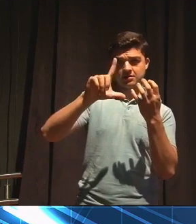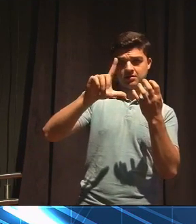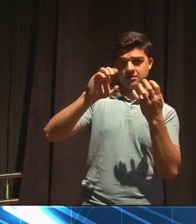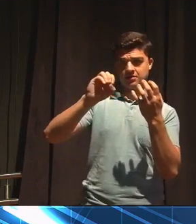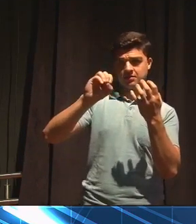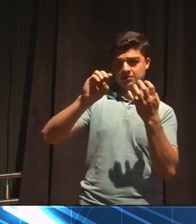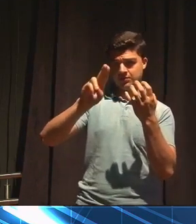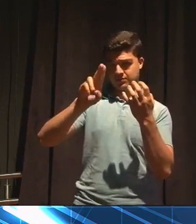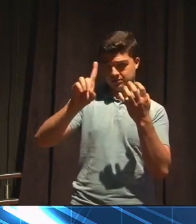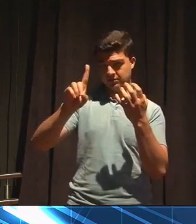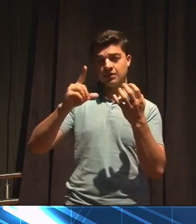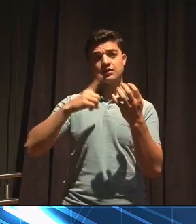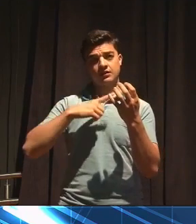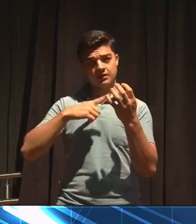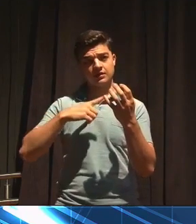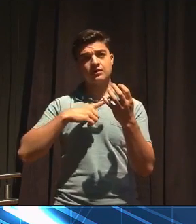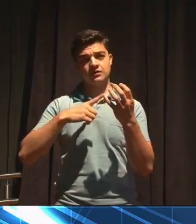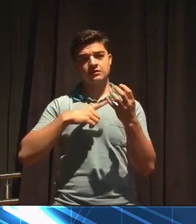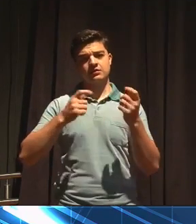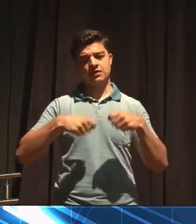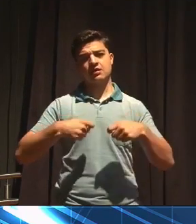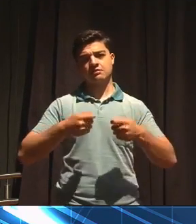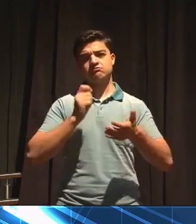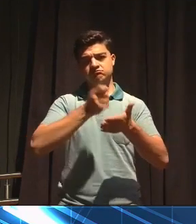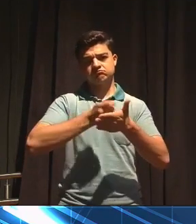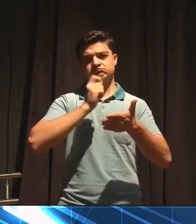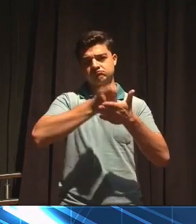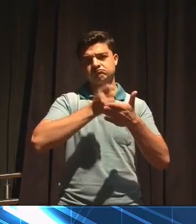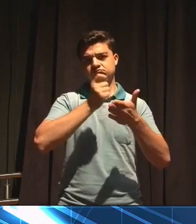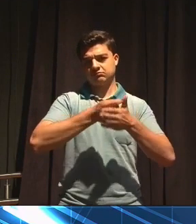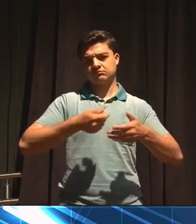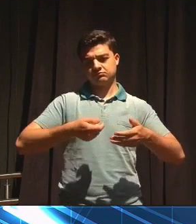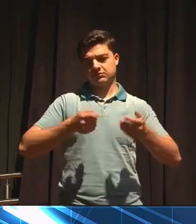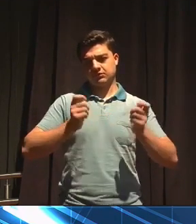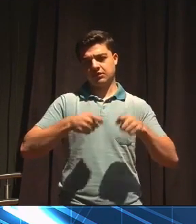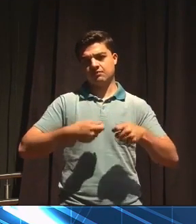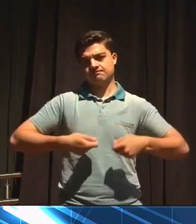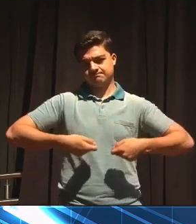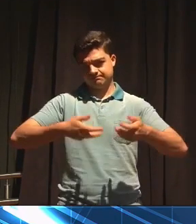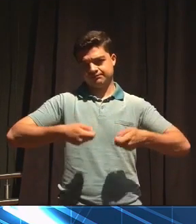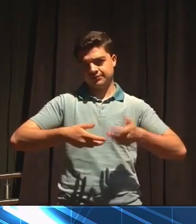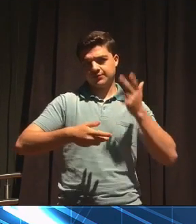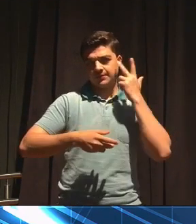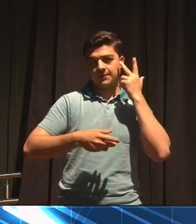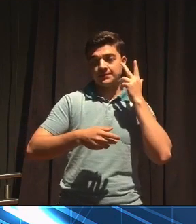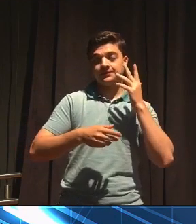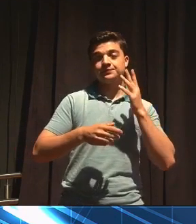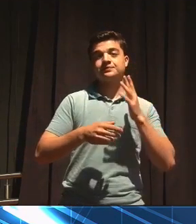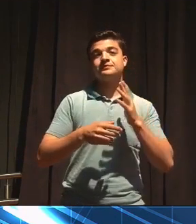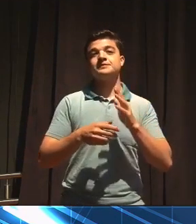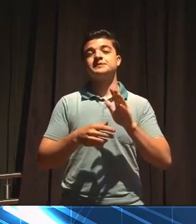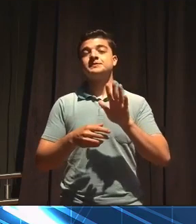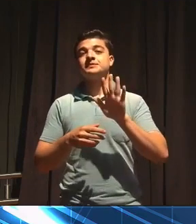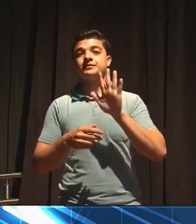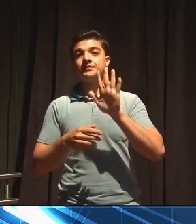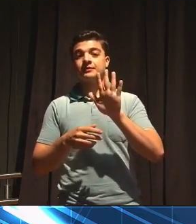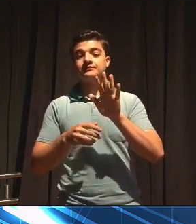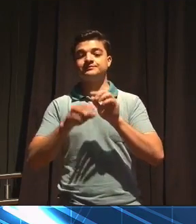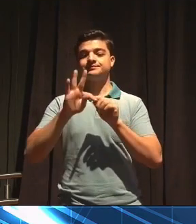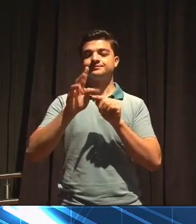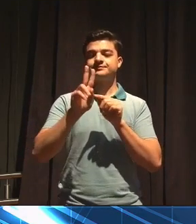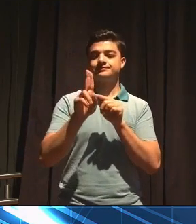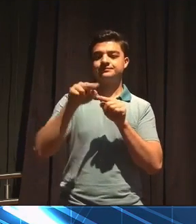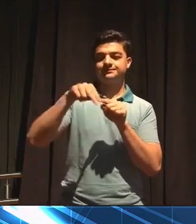abundantes, tá? Infinito. Dependendo do pagamento, mas é infinito. Consegue botar o que tu precisar ali. e tu começa a perder um pouco daquela questão de fazer um tuning,